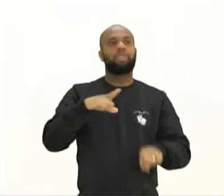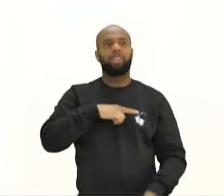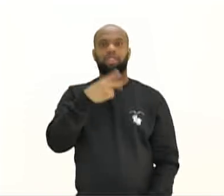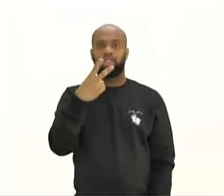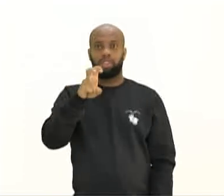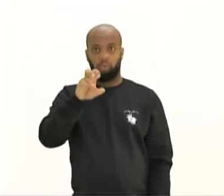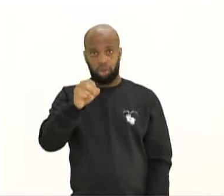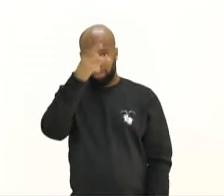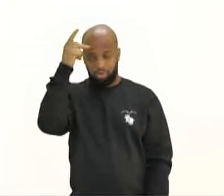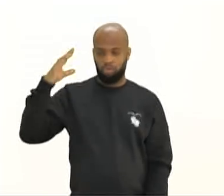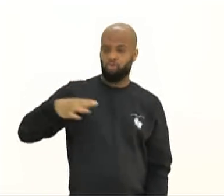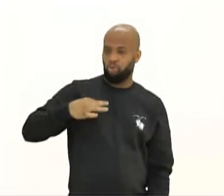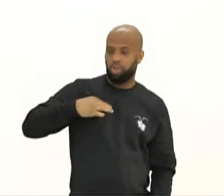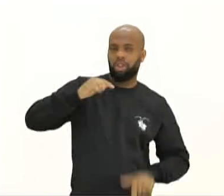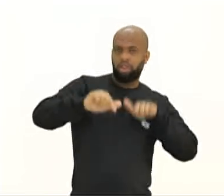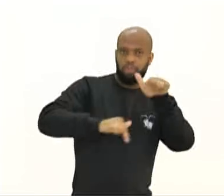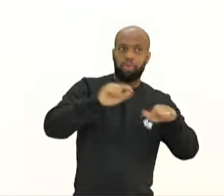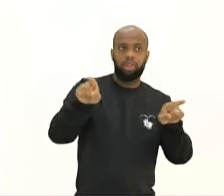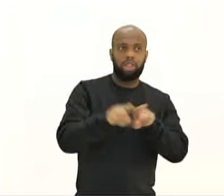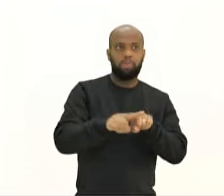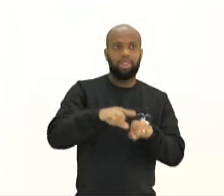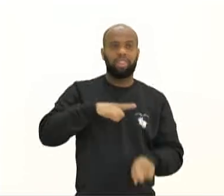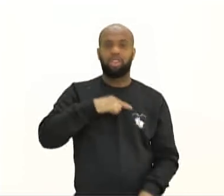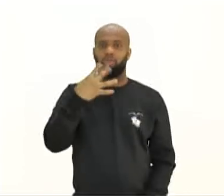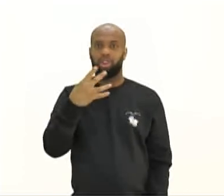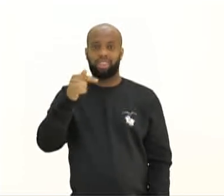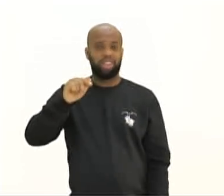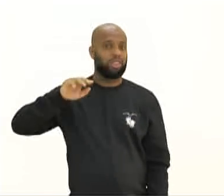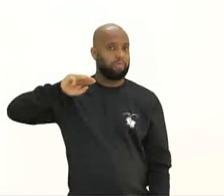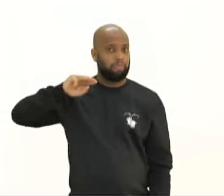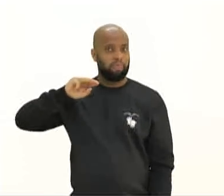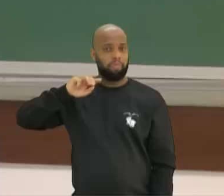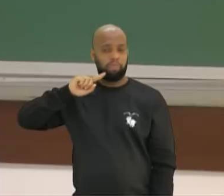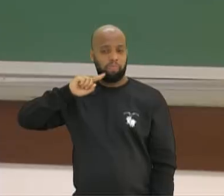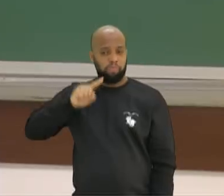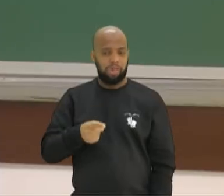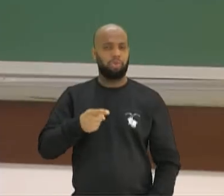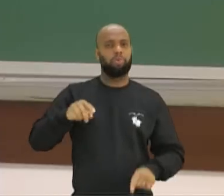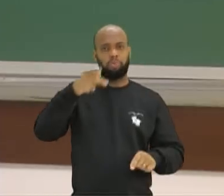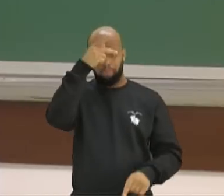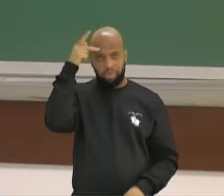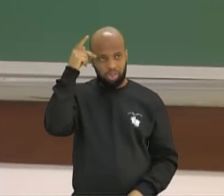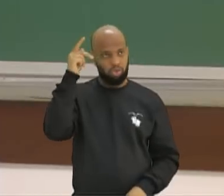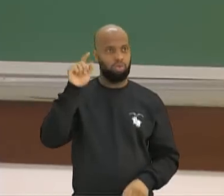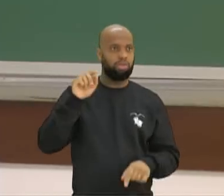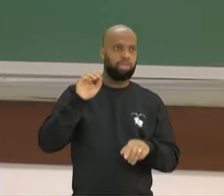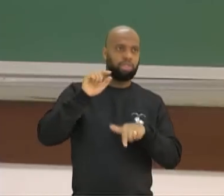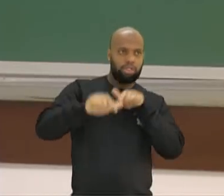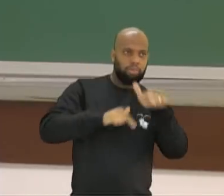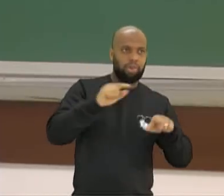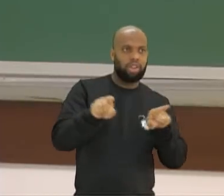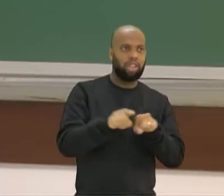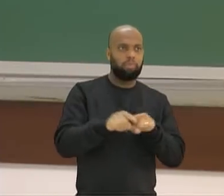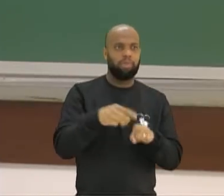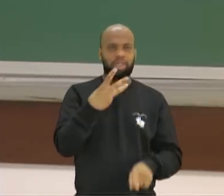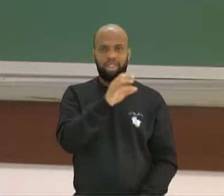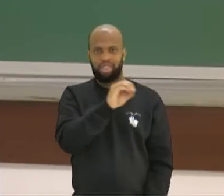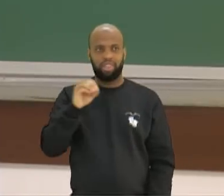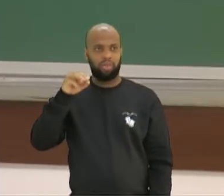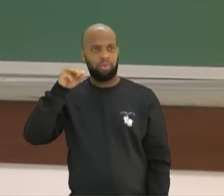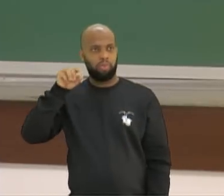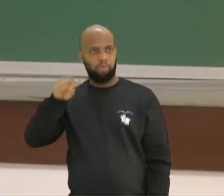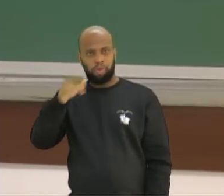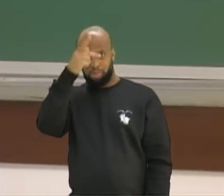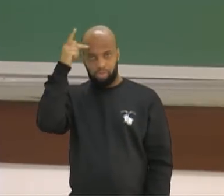250 voluntários e 47 mil colaboradores e 300 mil cyberativistas. O que é um cyberativista?